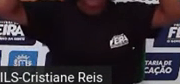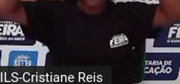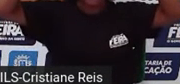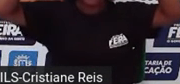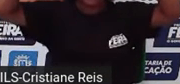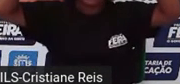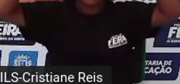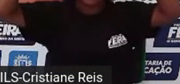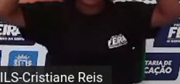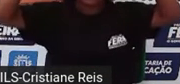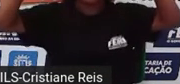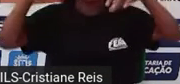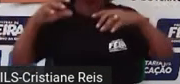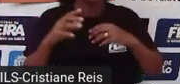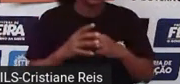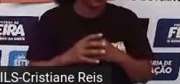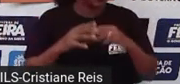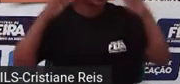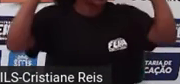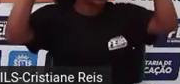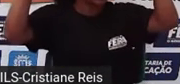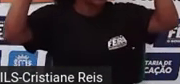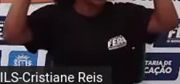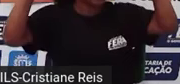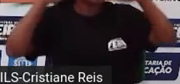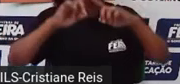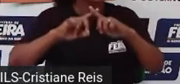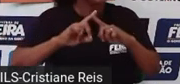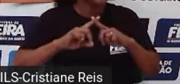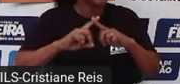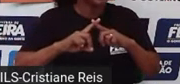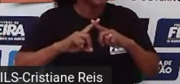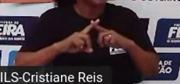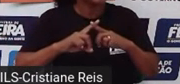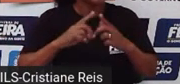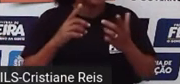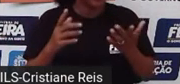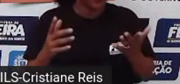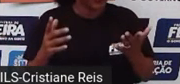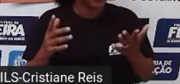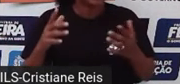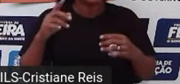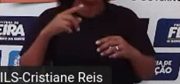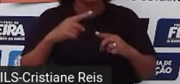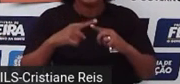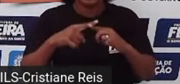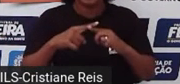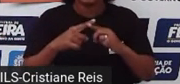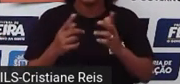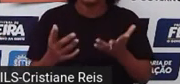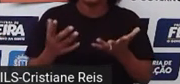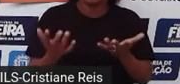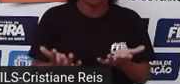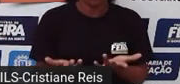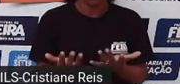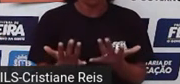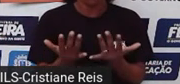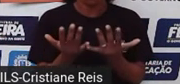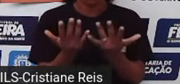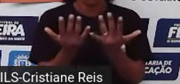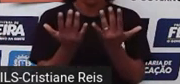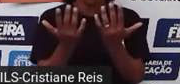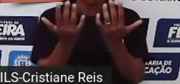região por que que tem essa chuva a prova já falou que aqui a gente tem uma área de alta pressão né